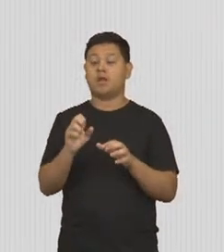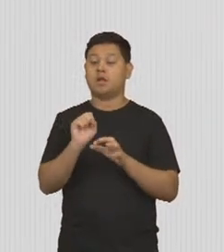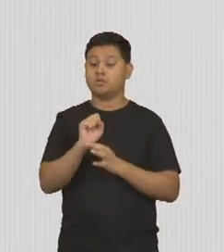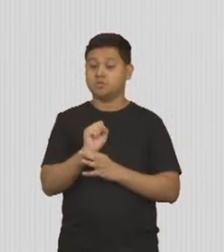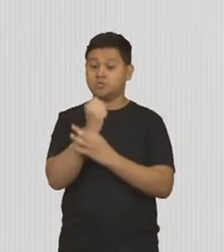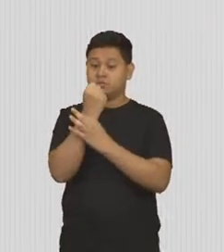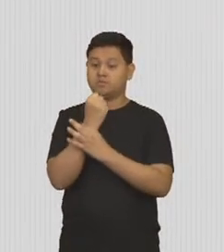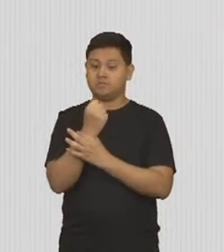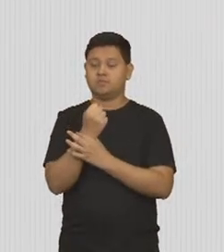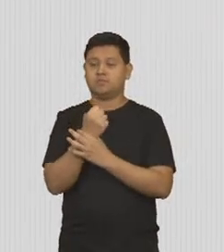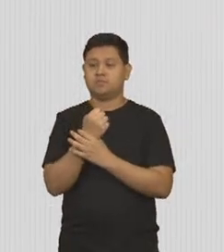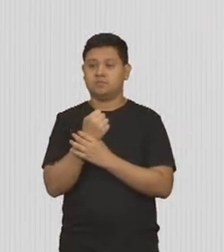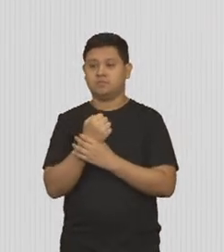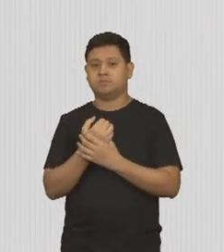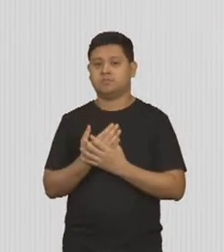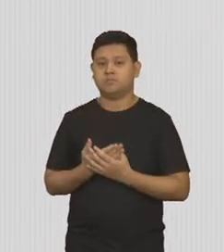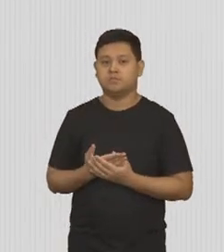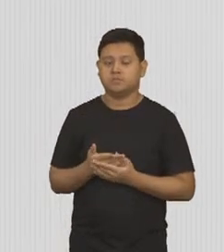que